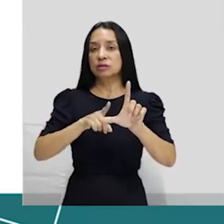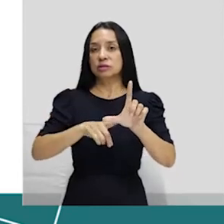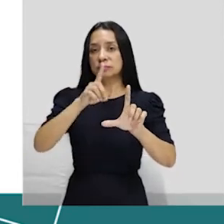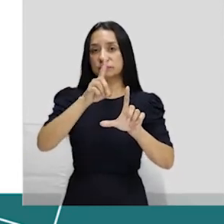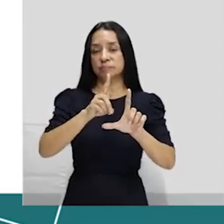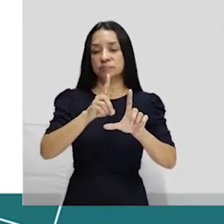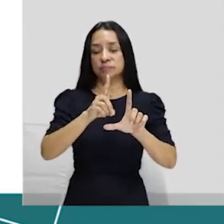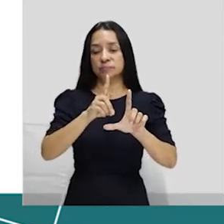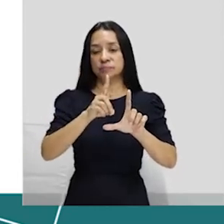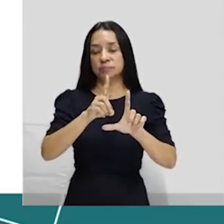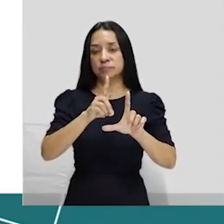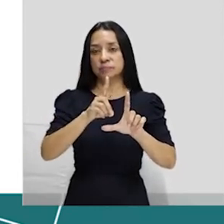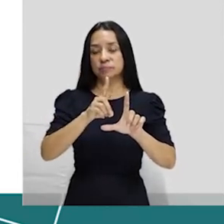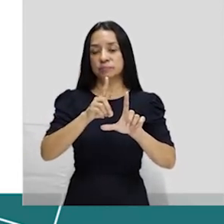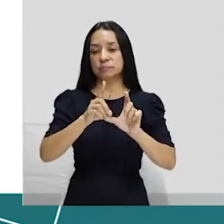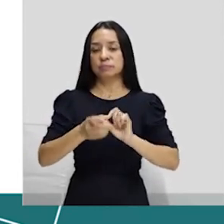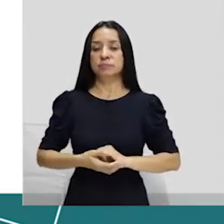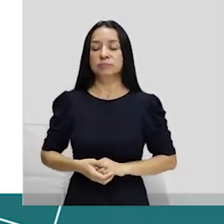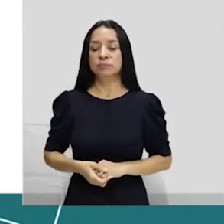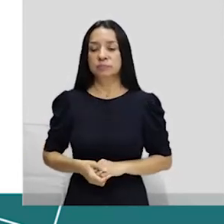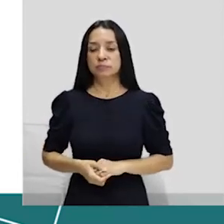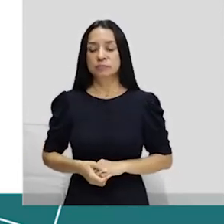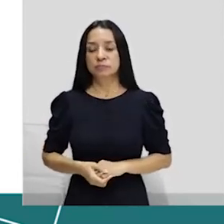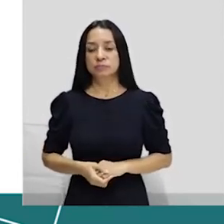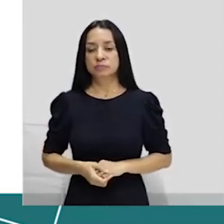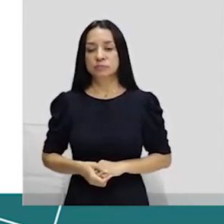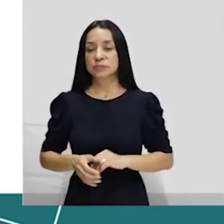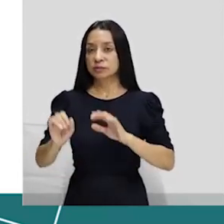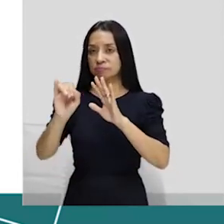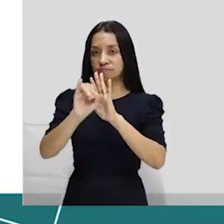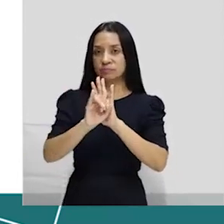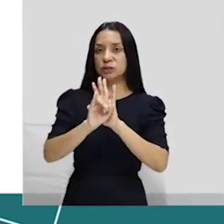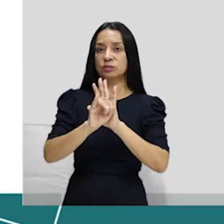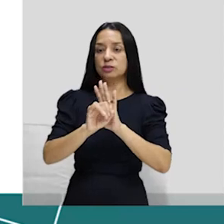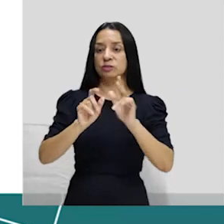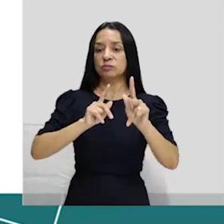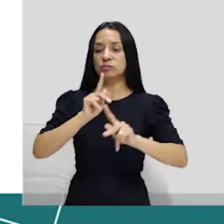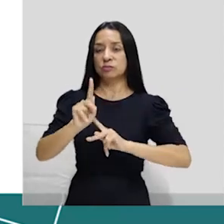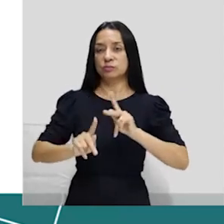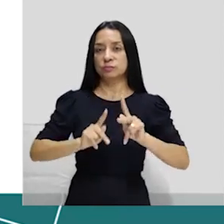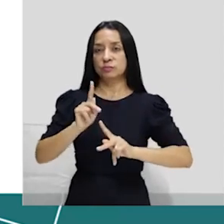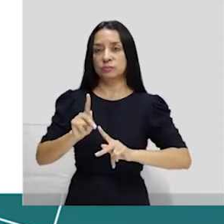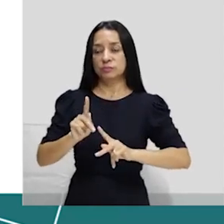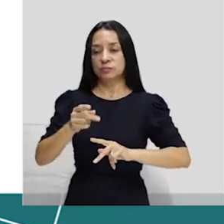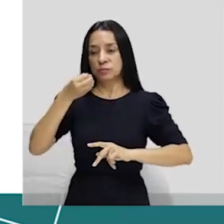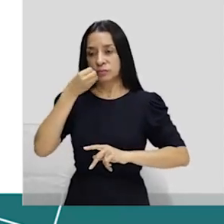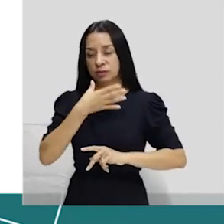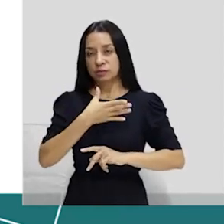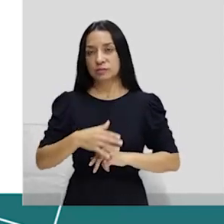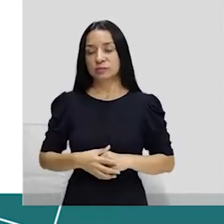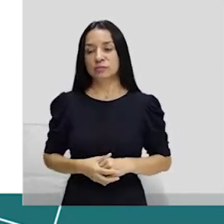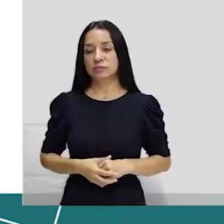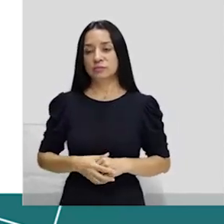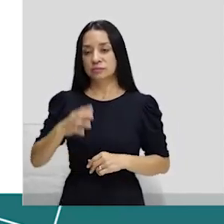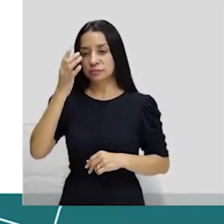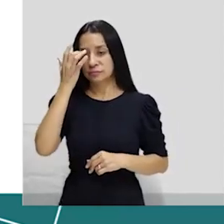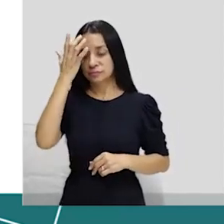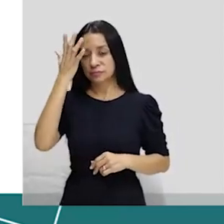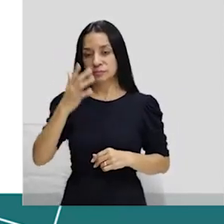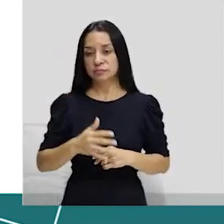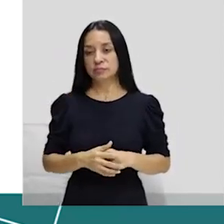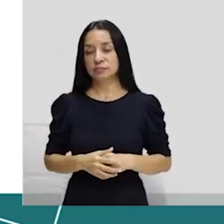temos a nacionalidade espanhola, mas existem regiões na Espanha onde as pessoas elas têm uma identificação de nacionalidade